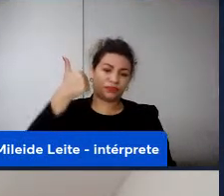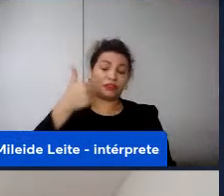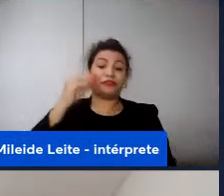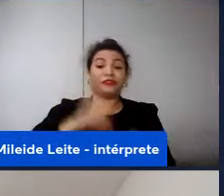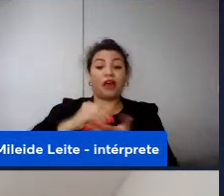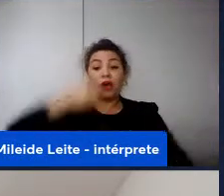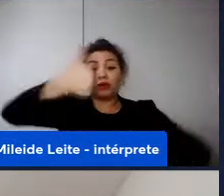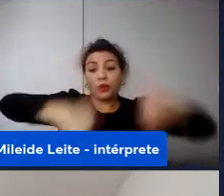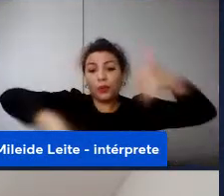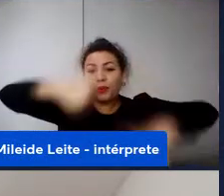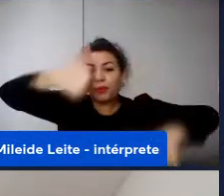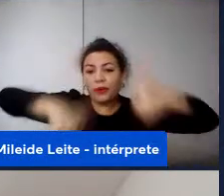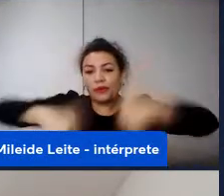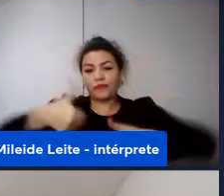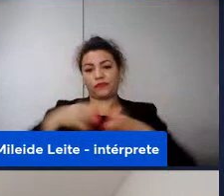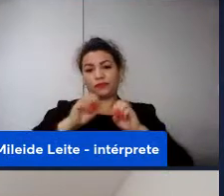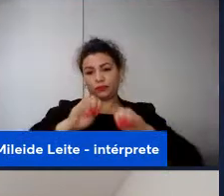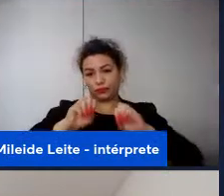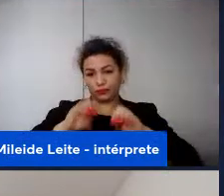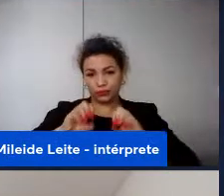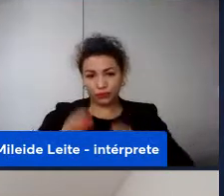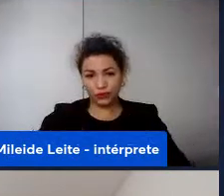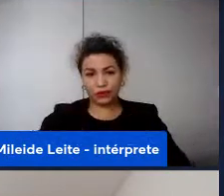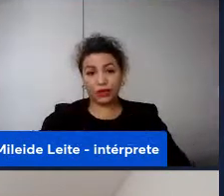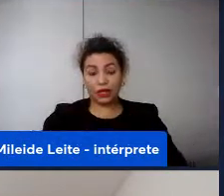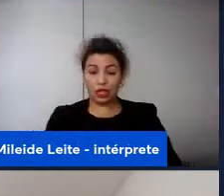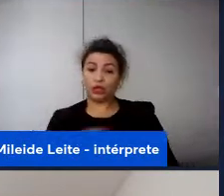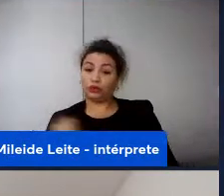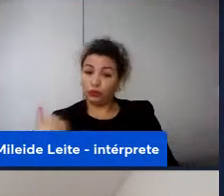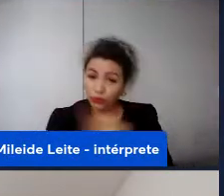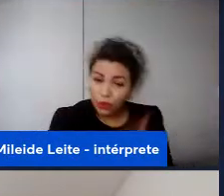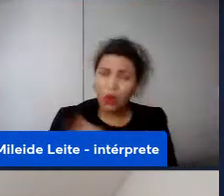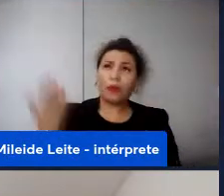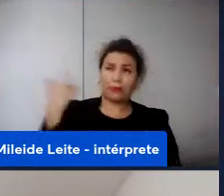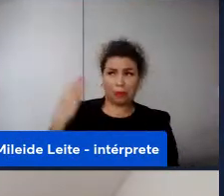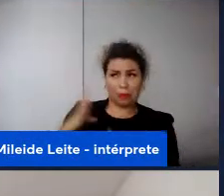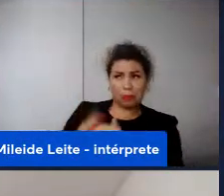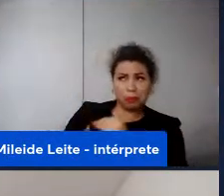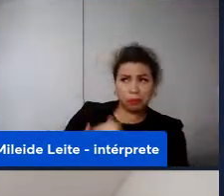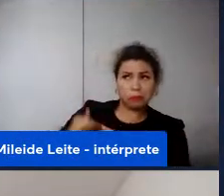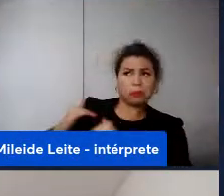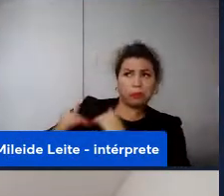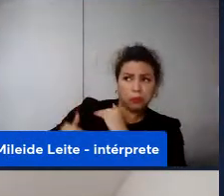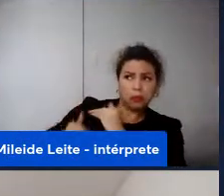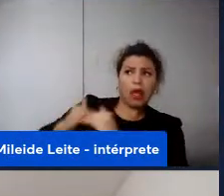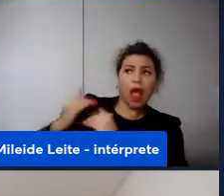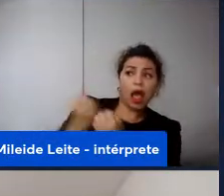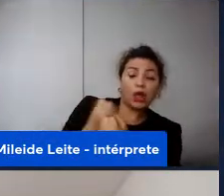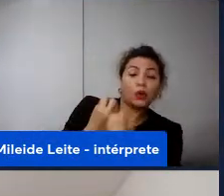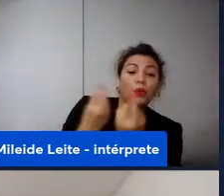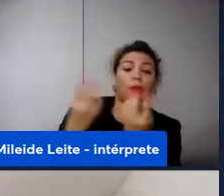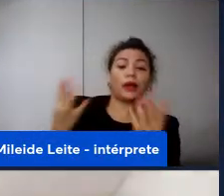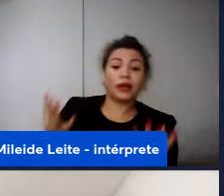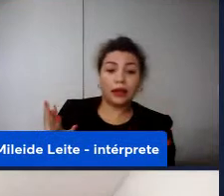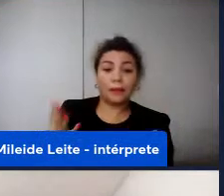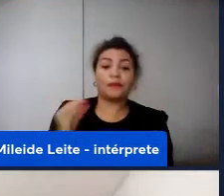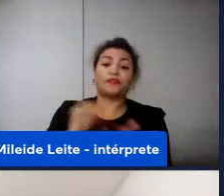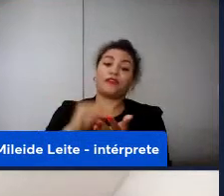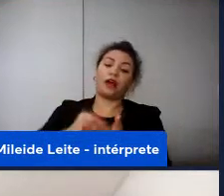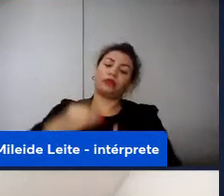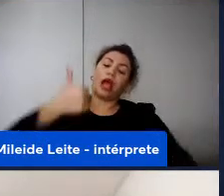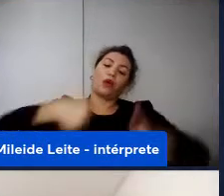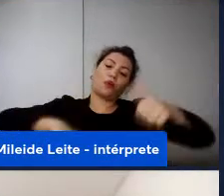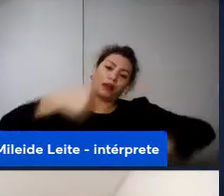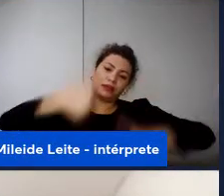qualificar o ensino. Quer dizer, se a gente até teve sucesso na quantidade, resta a